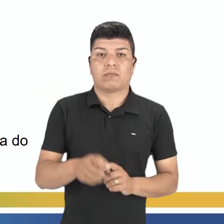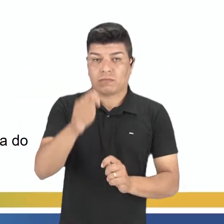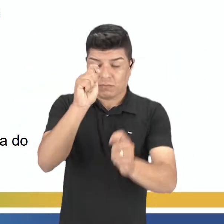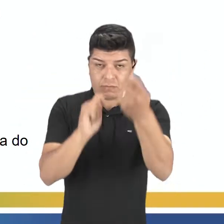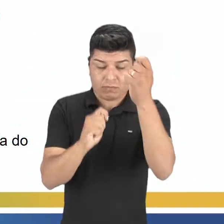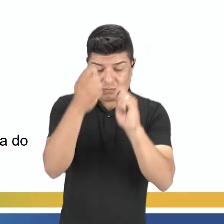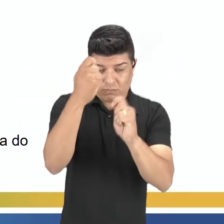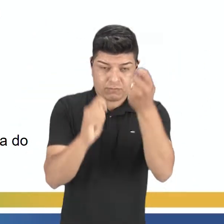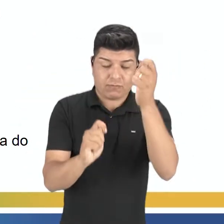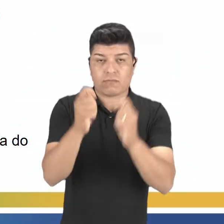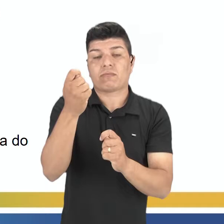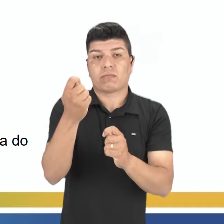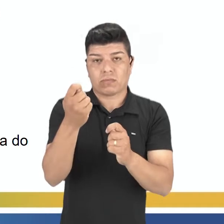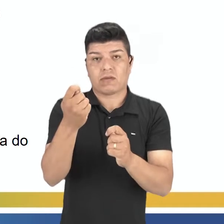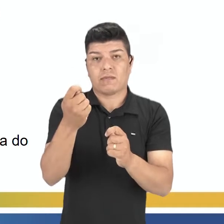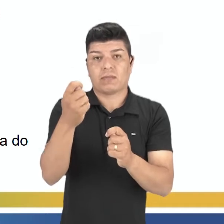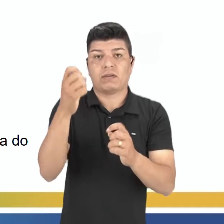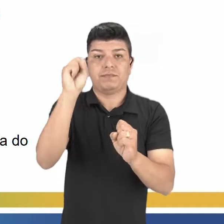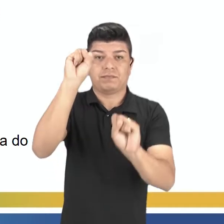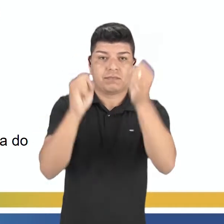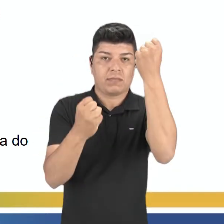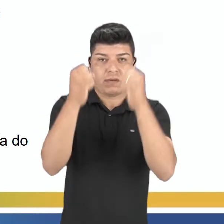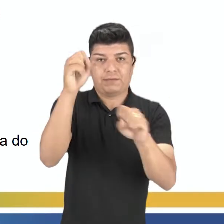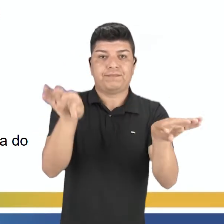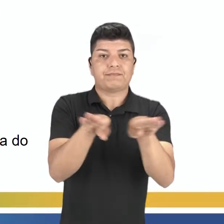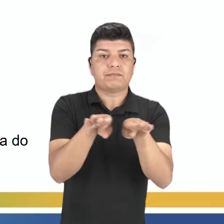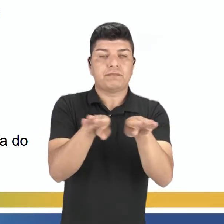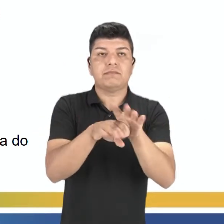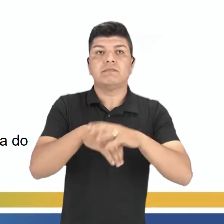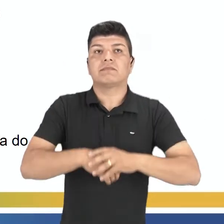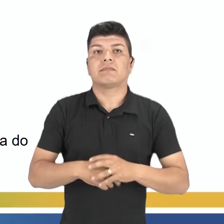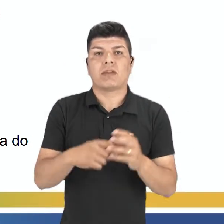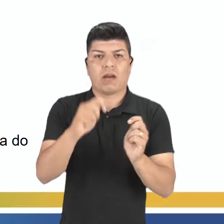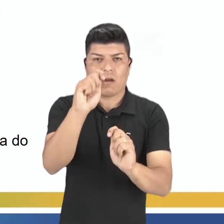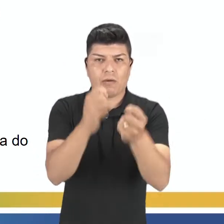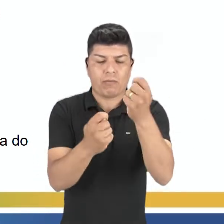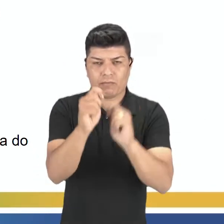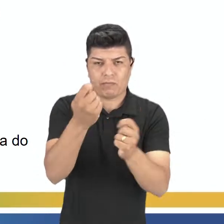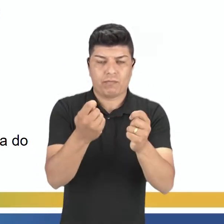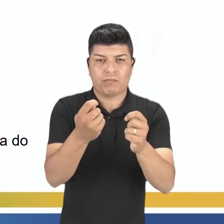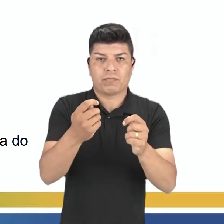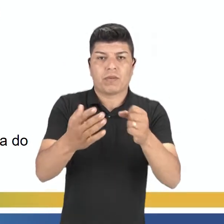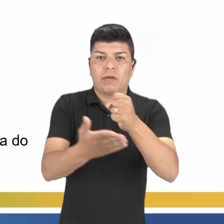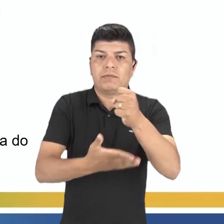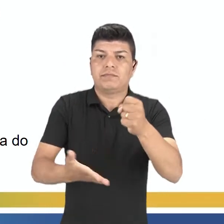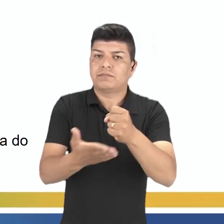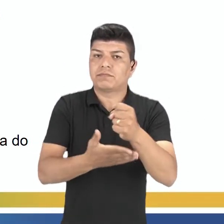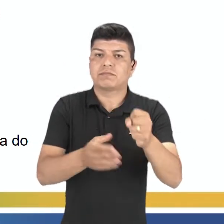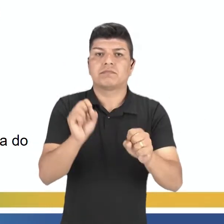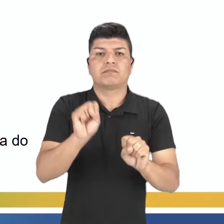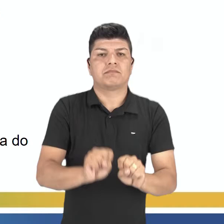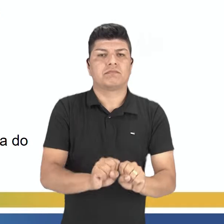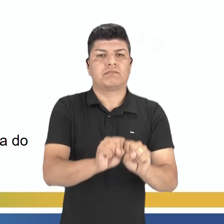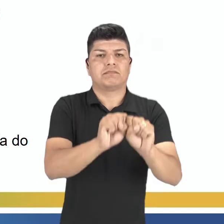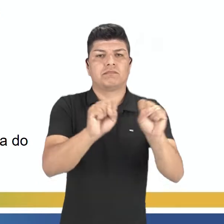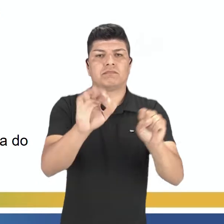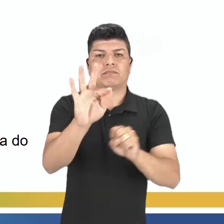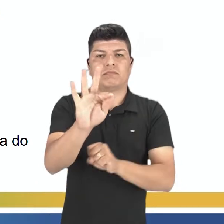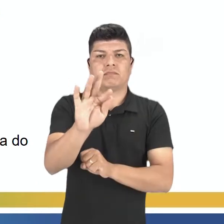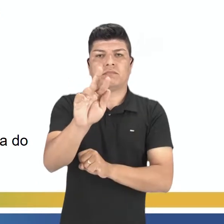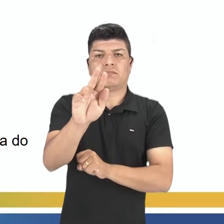economia, a precária industrialização. A economia, pessoal, era uma economia baseada num sistema ainda meio que